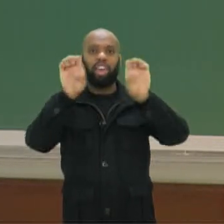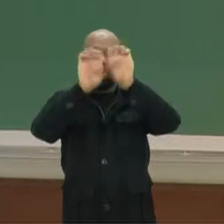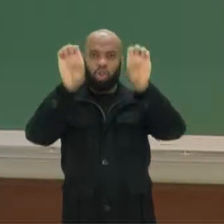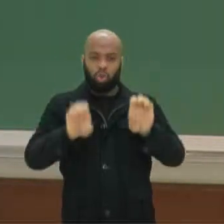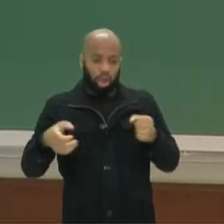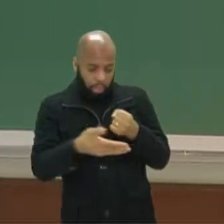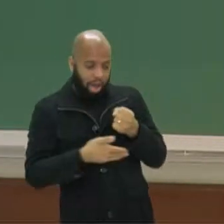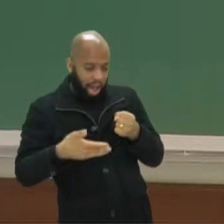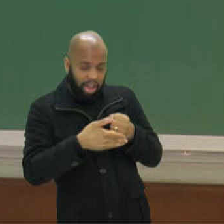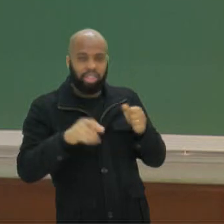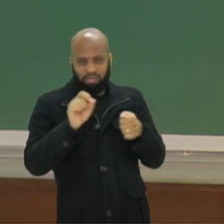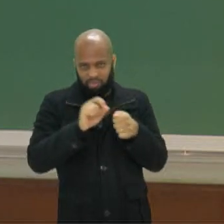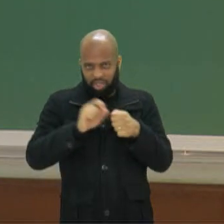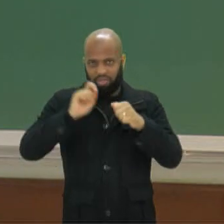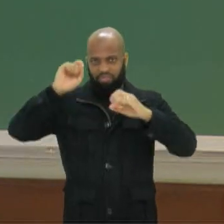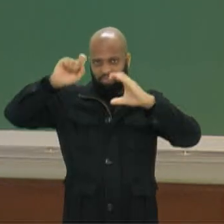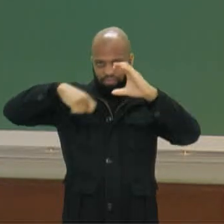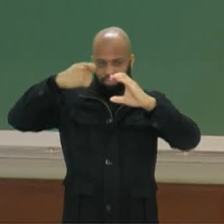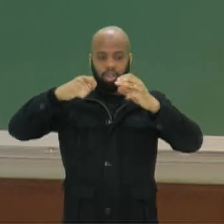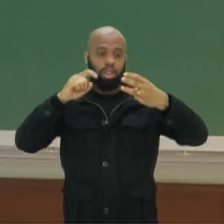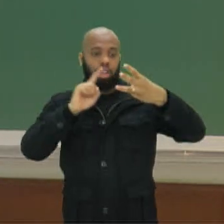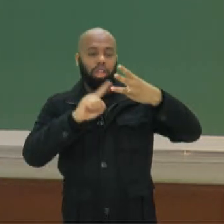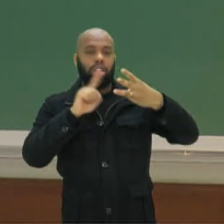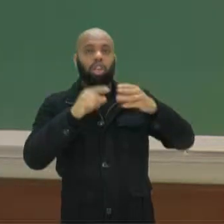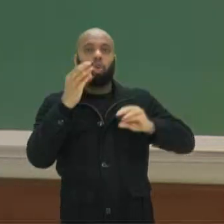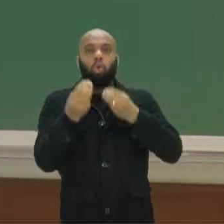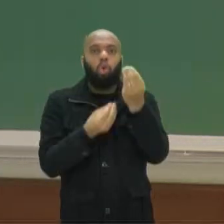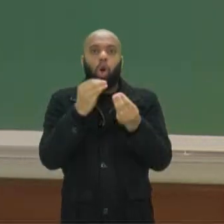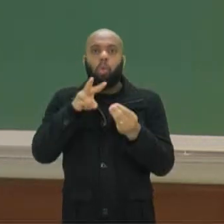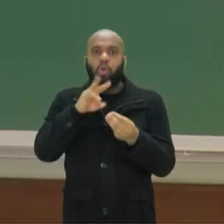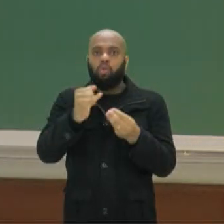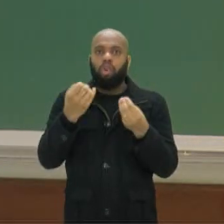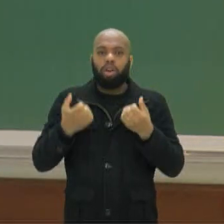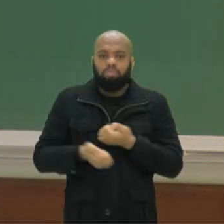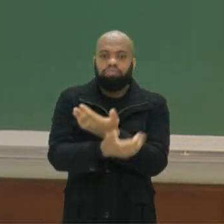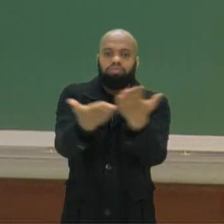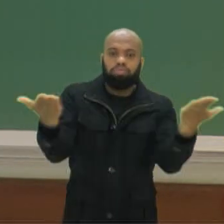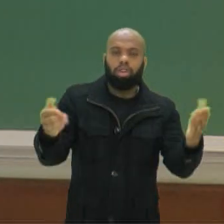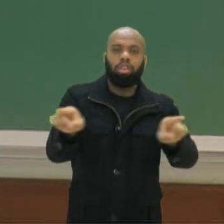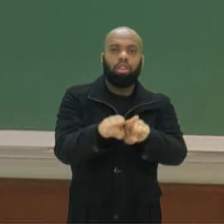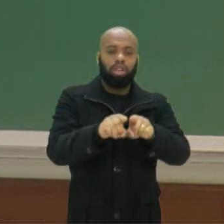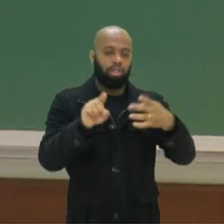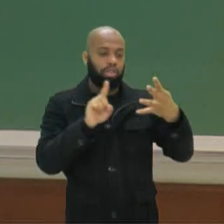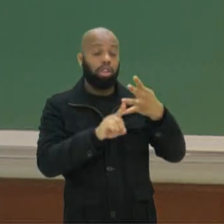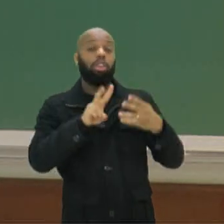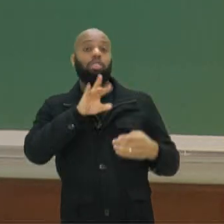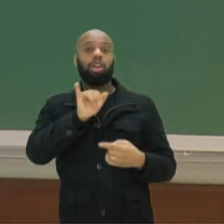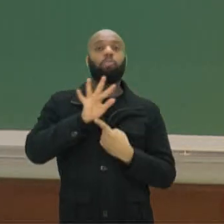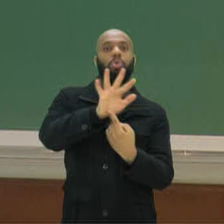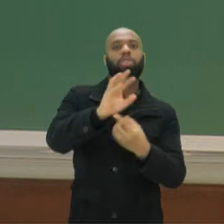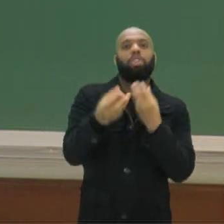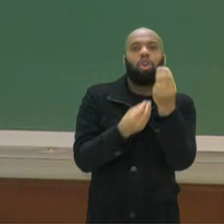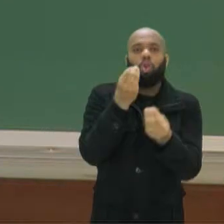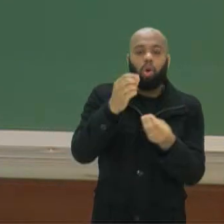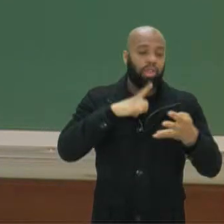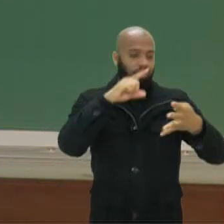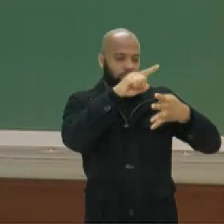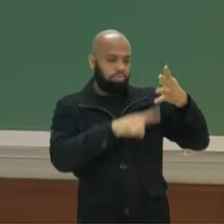para produzir, a distribuição e a exibição. Então, são 4 segmentos diferentes,